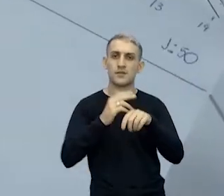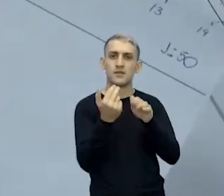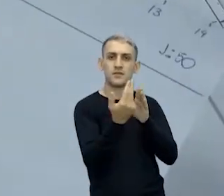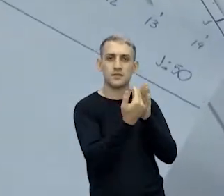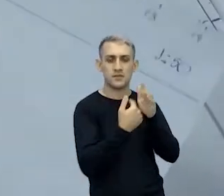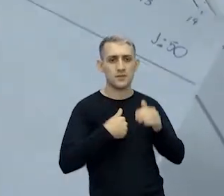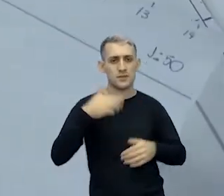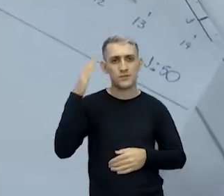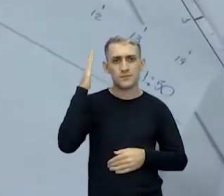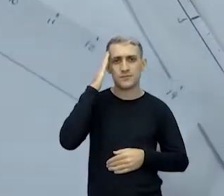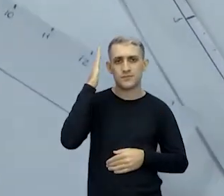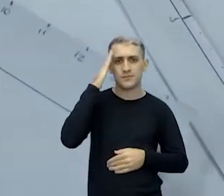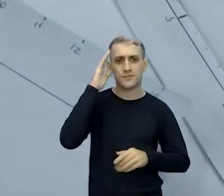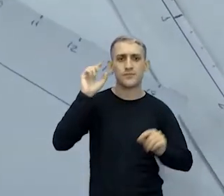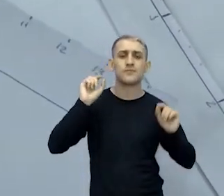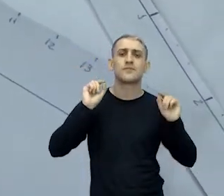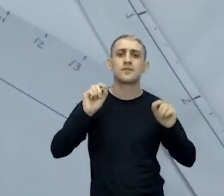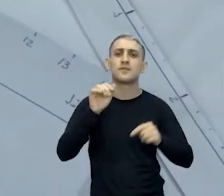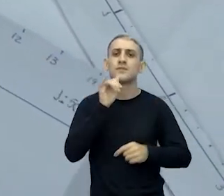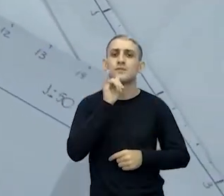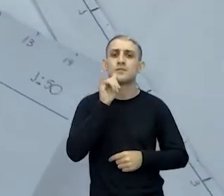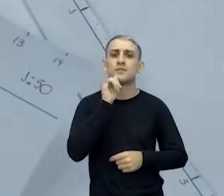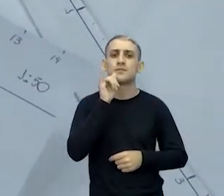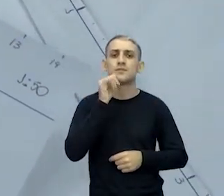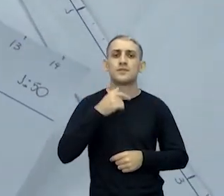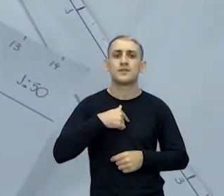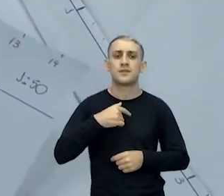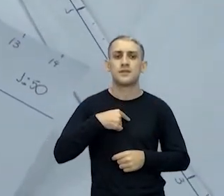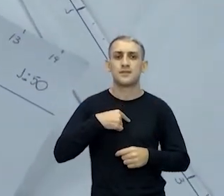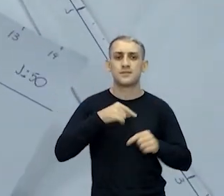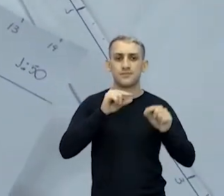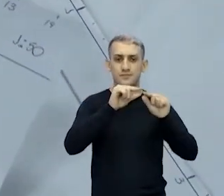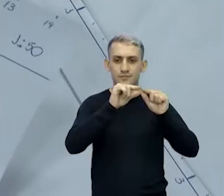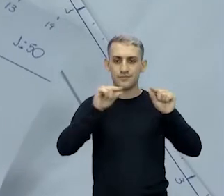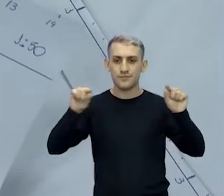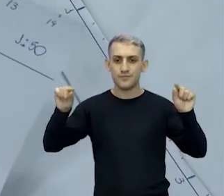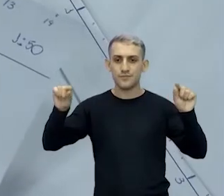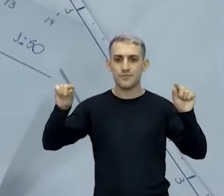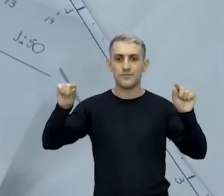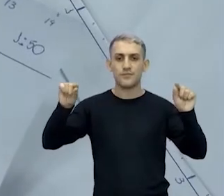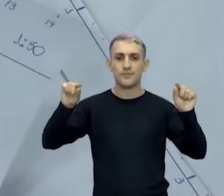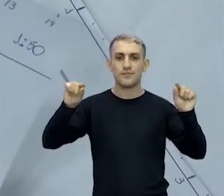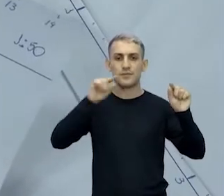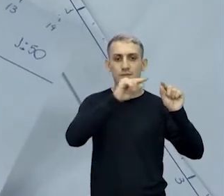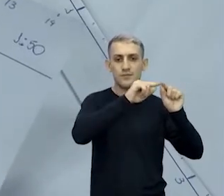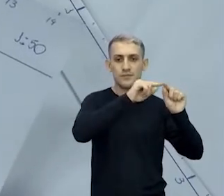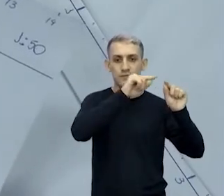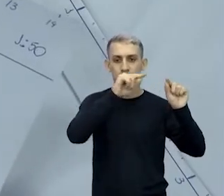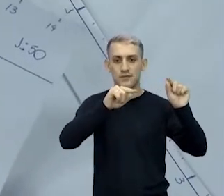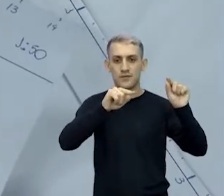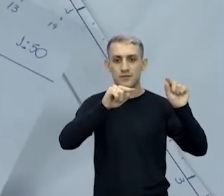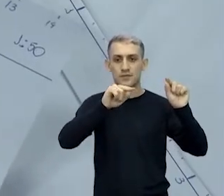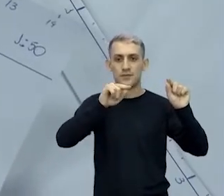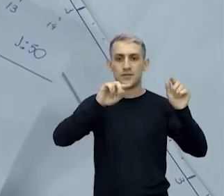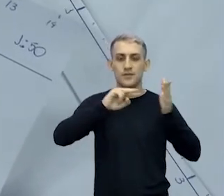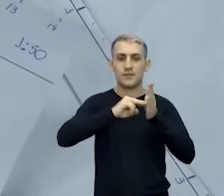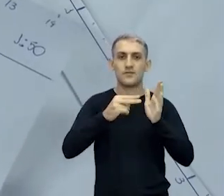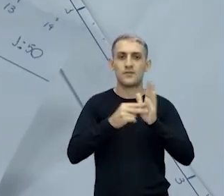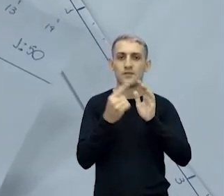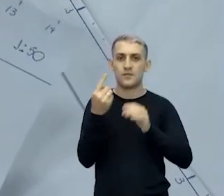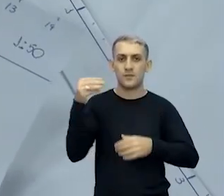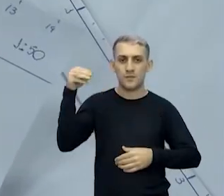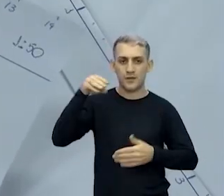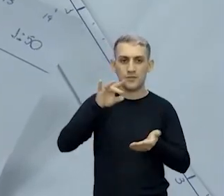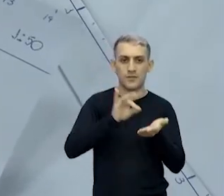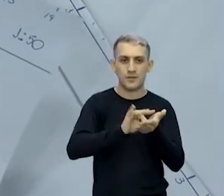que se eu vir até aqui no meu desenho, vai representar 1 metro no tamanho